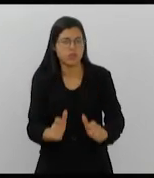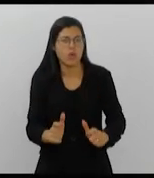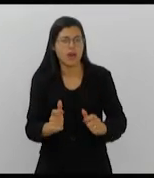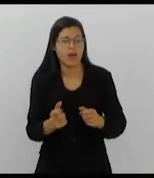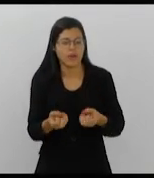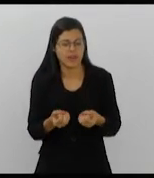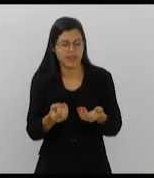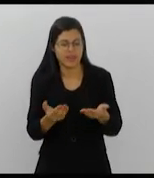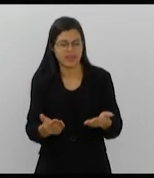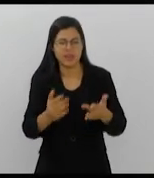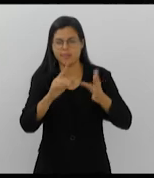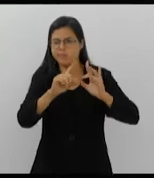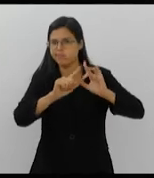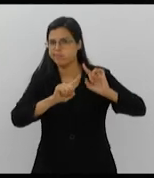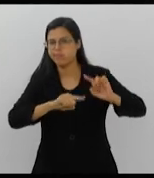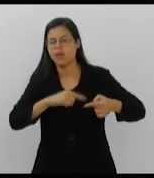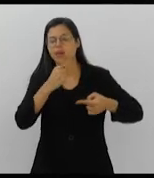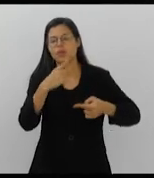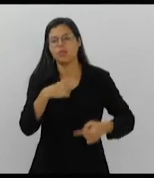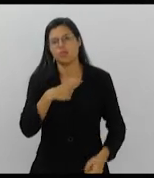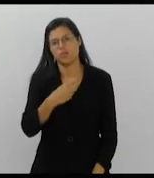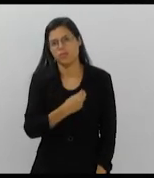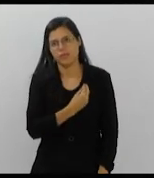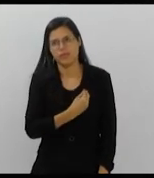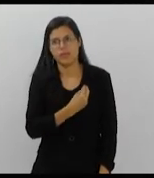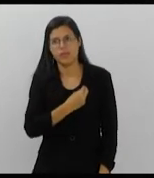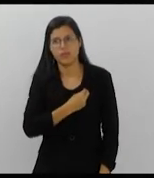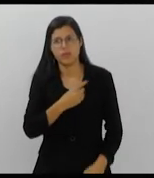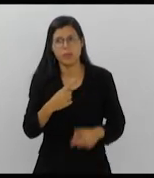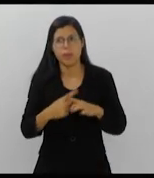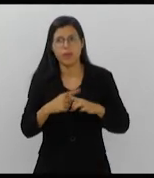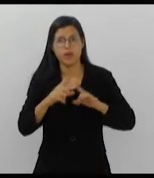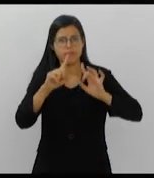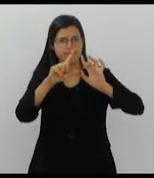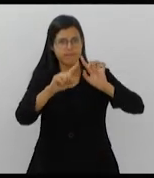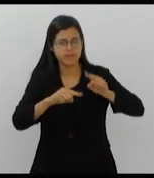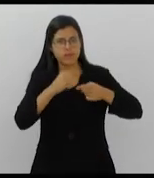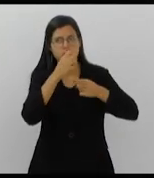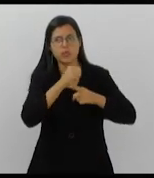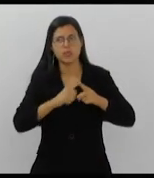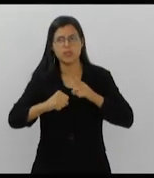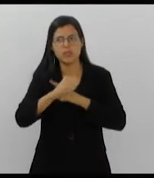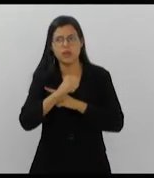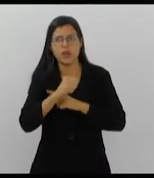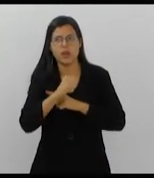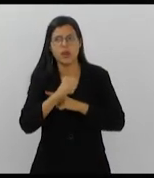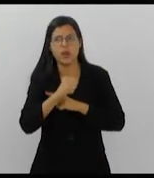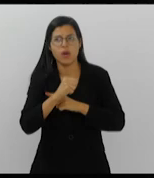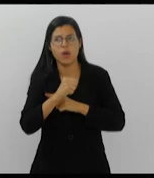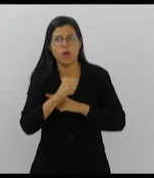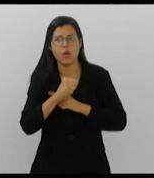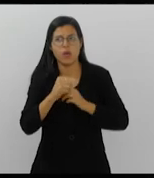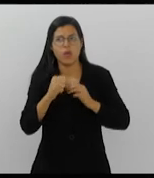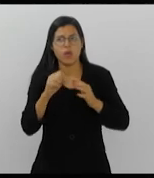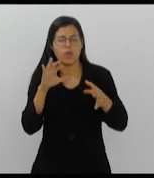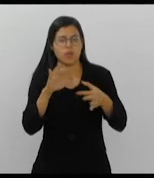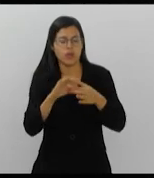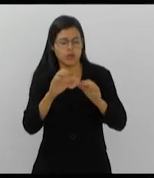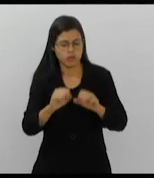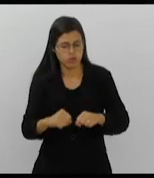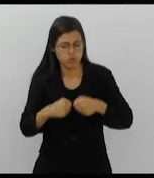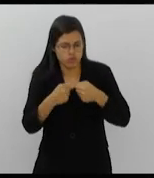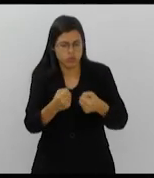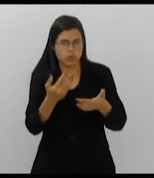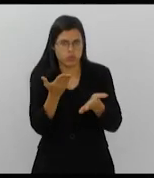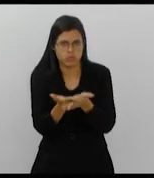dar a ascensão que eu tive na vida, porque a minha ascensão social se deu em relação ao esforço e ao estudo,